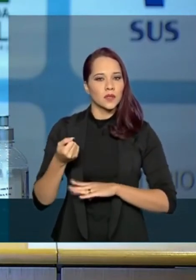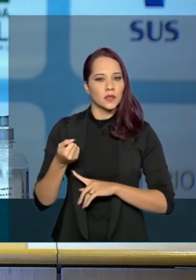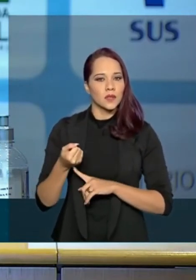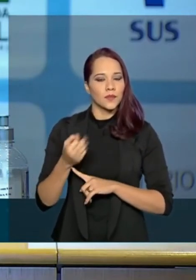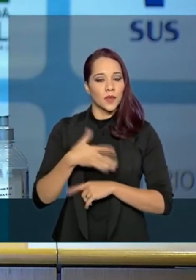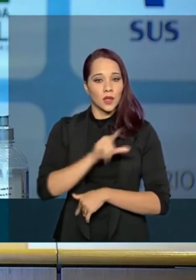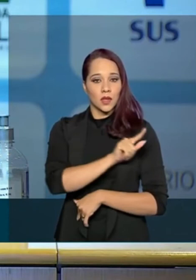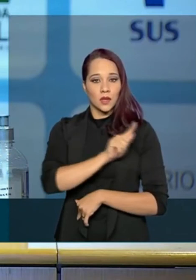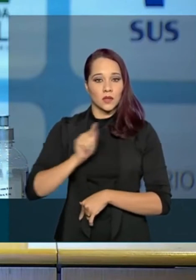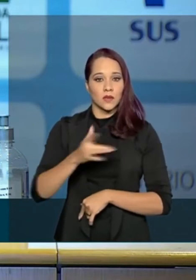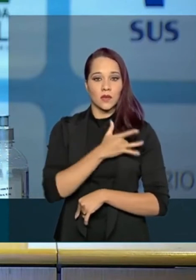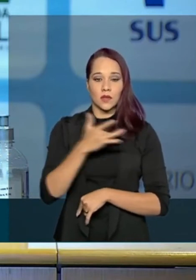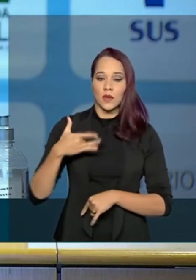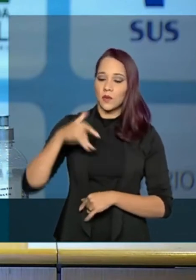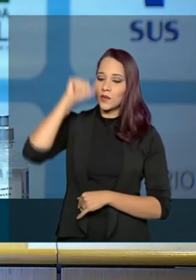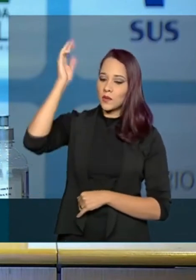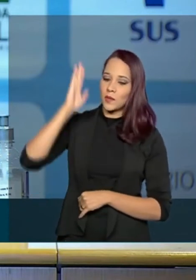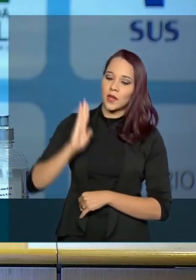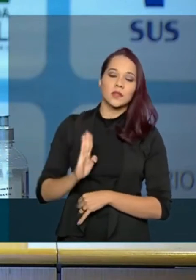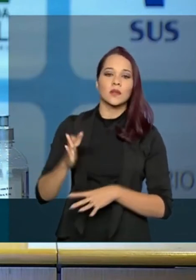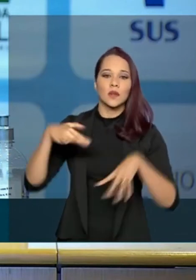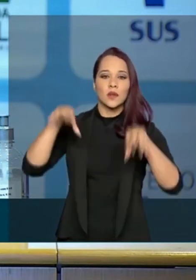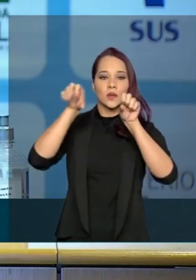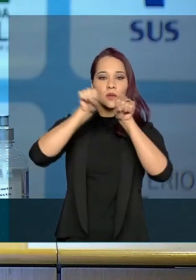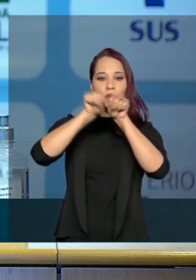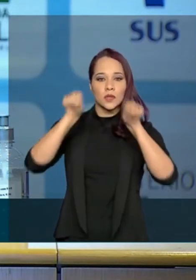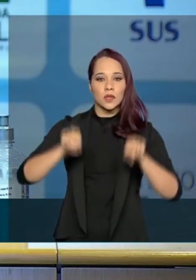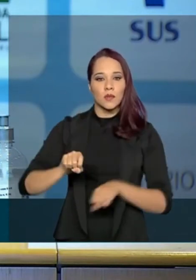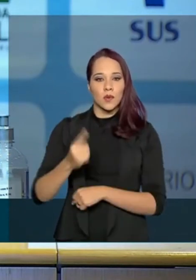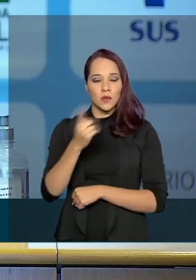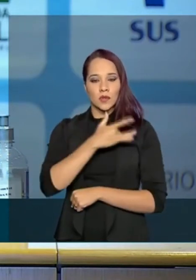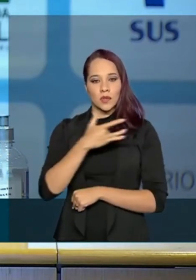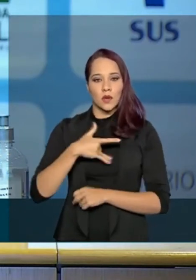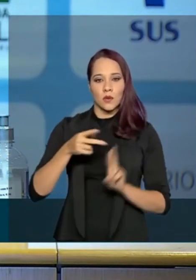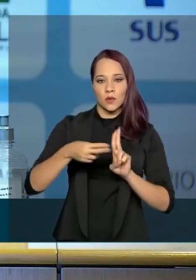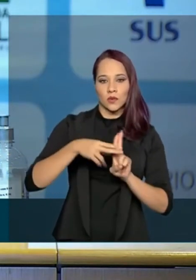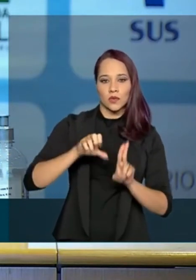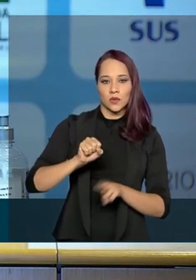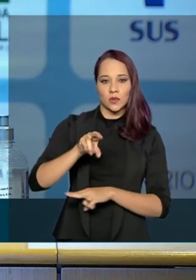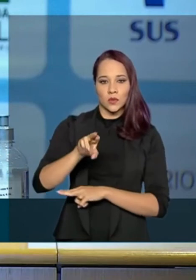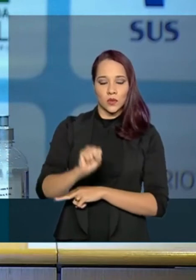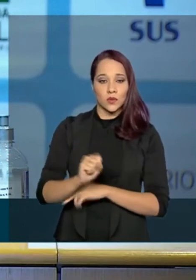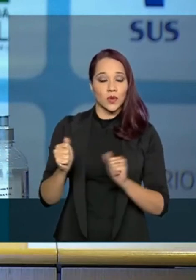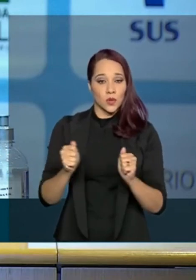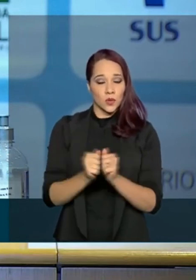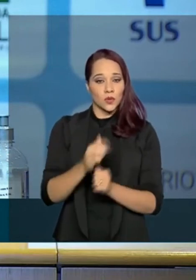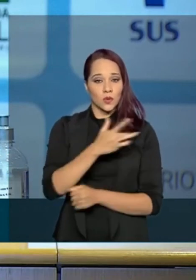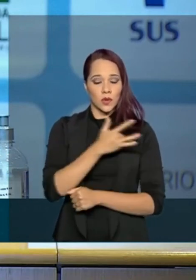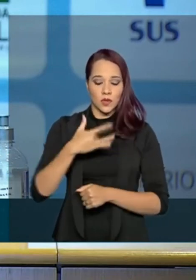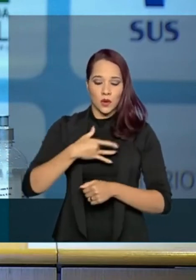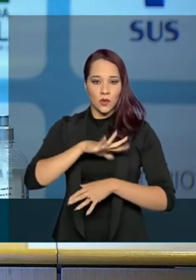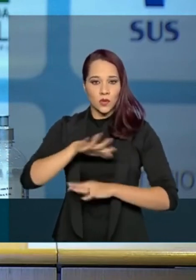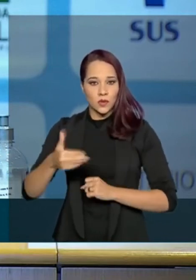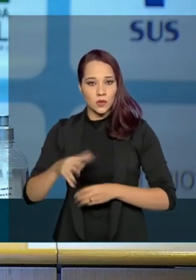da gestão da saúde brasileira, do Sistema Único de Saúde, com a saúde